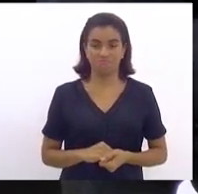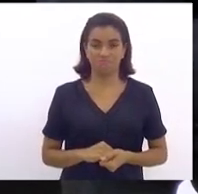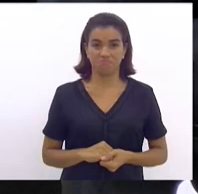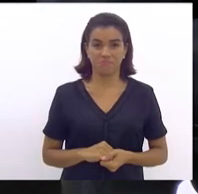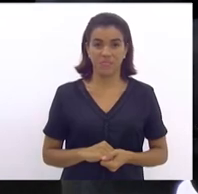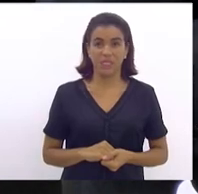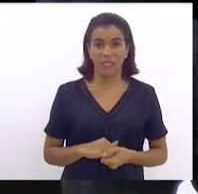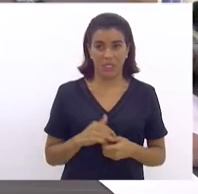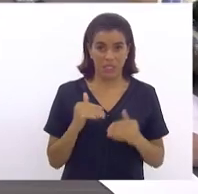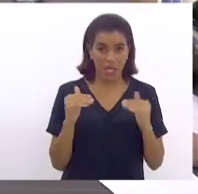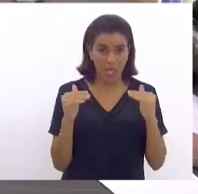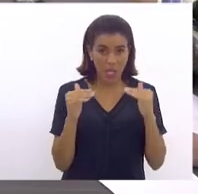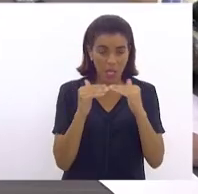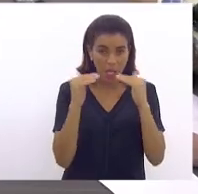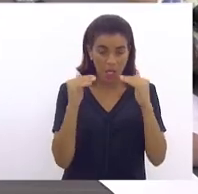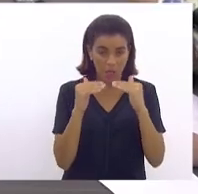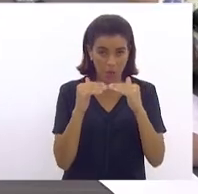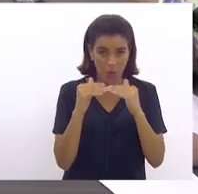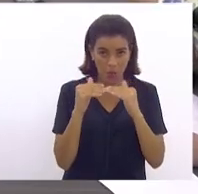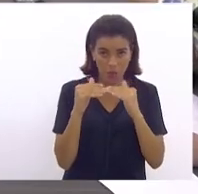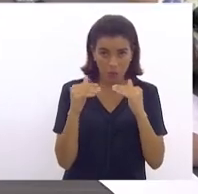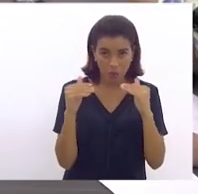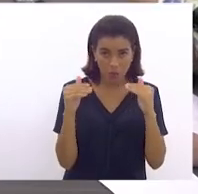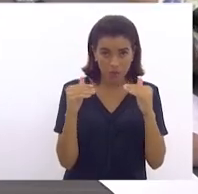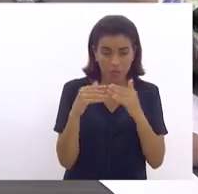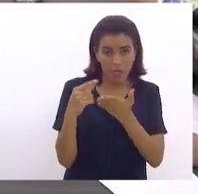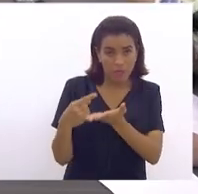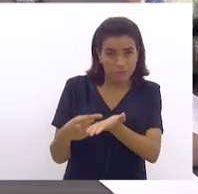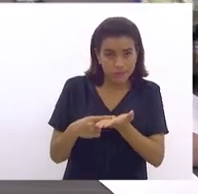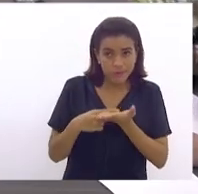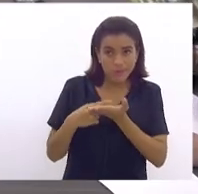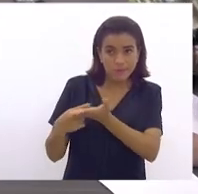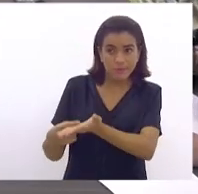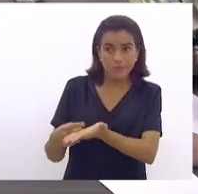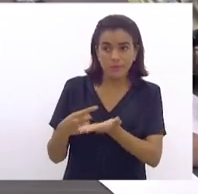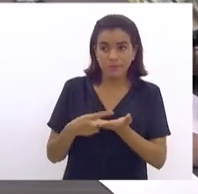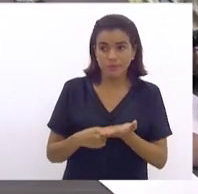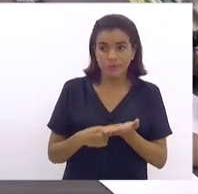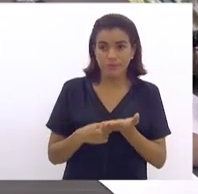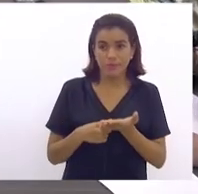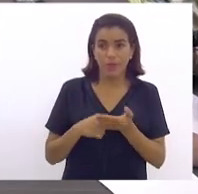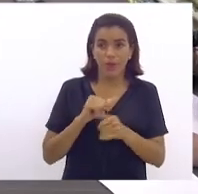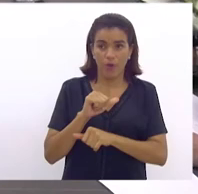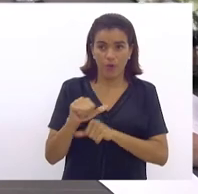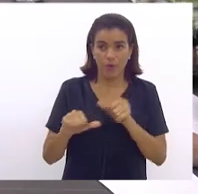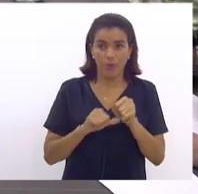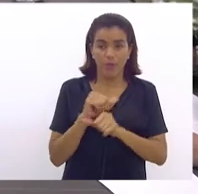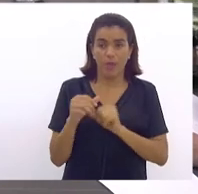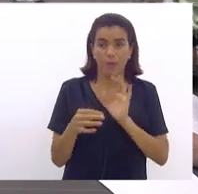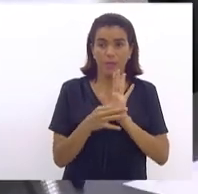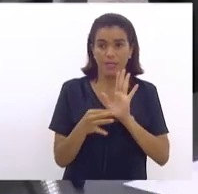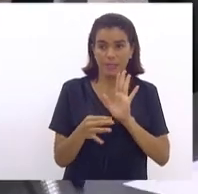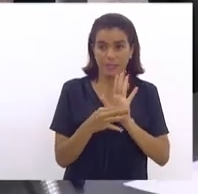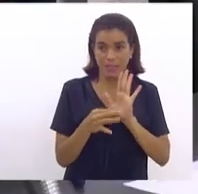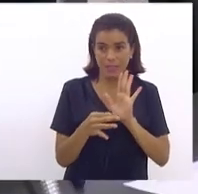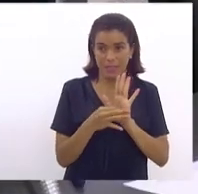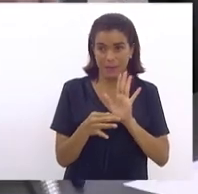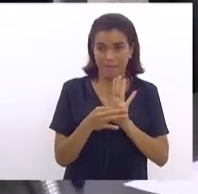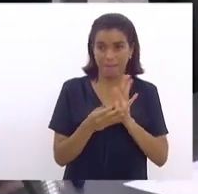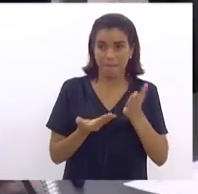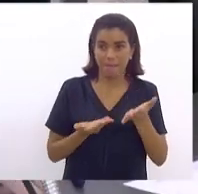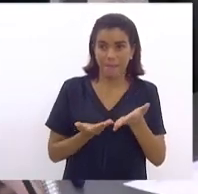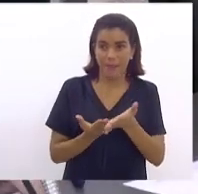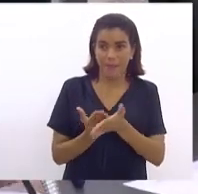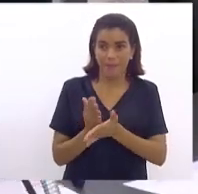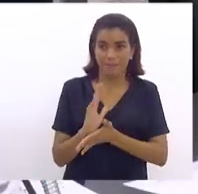agora, se há acordo com o autor, para que a gente não precise ir a voto. Então, vou retificar o parecer para